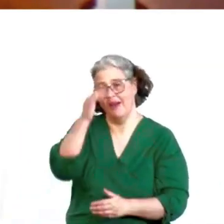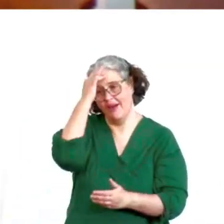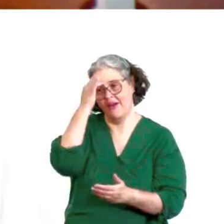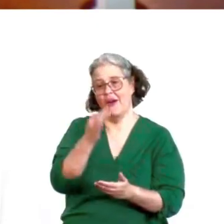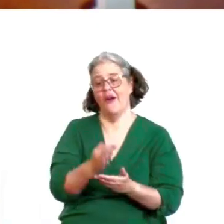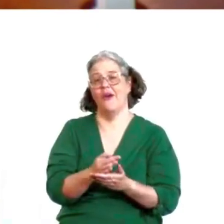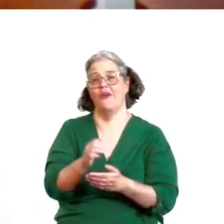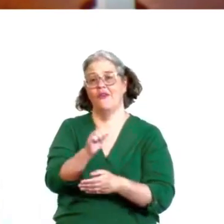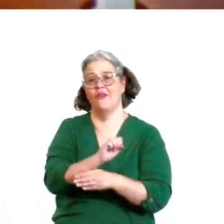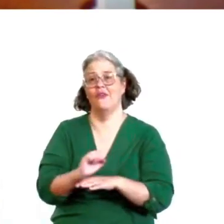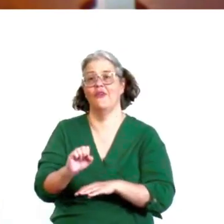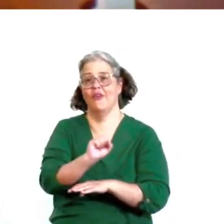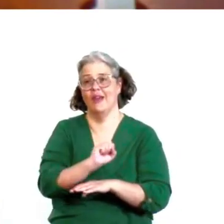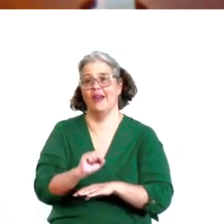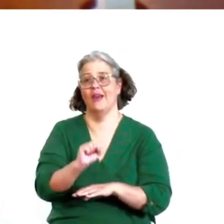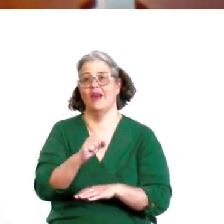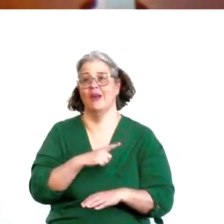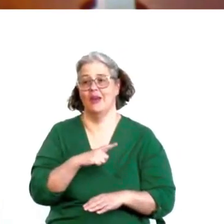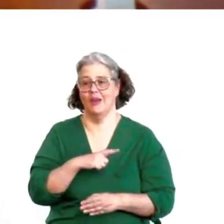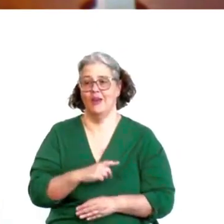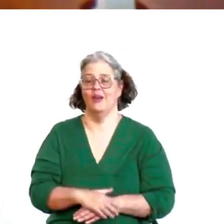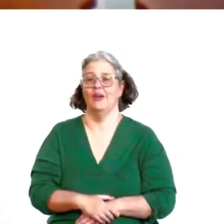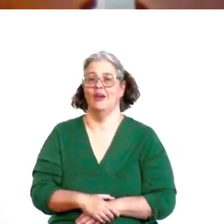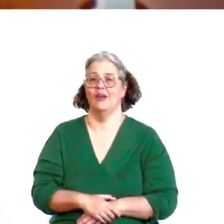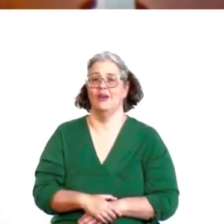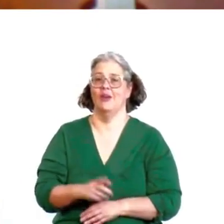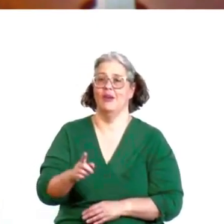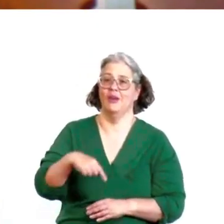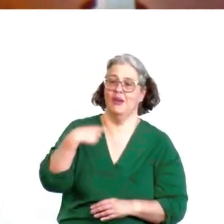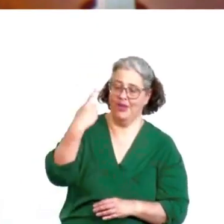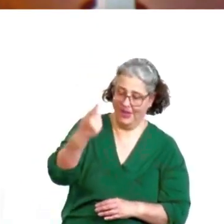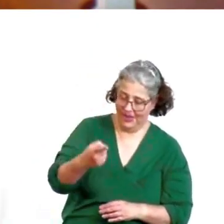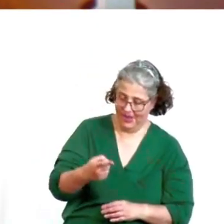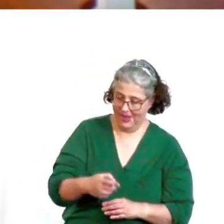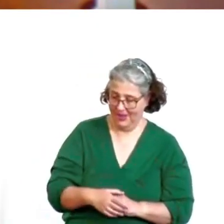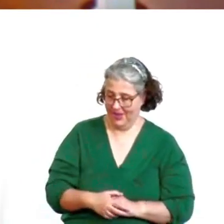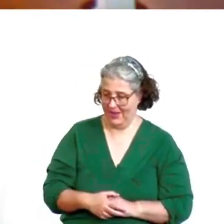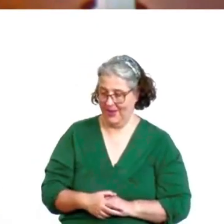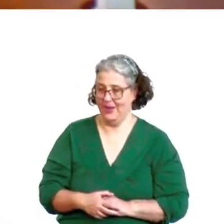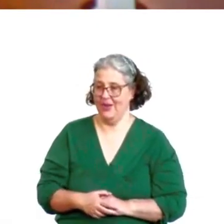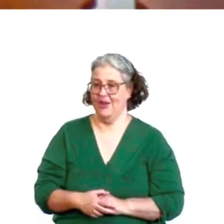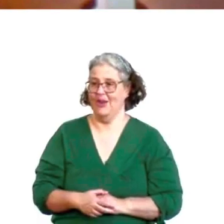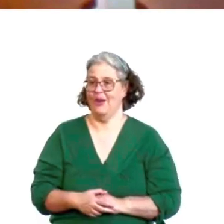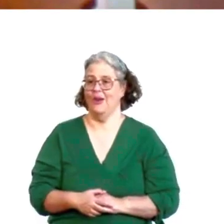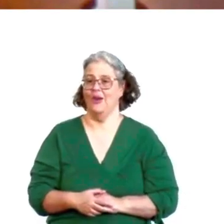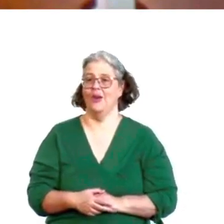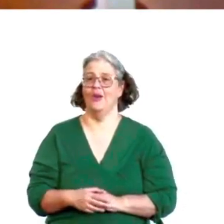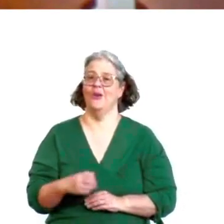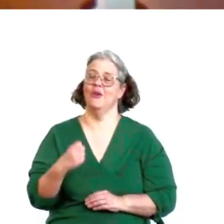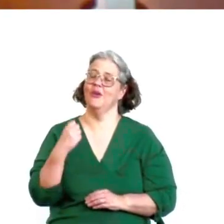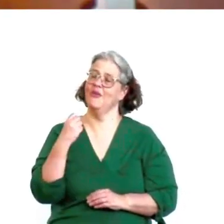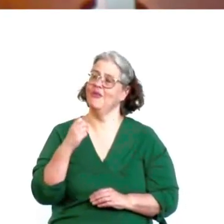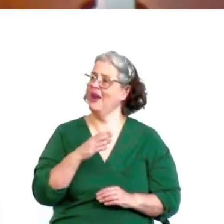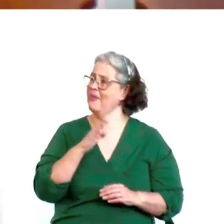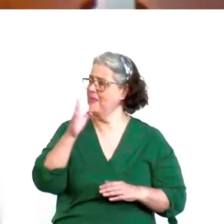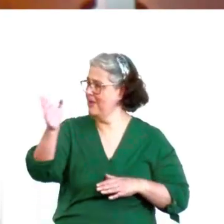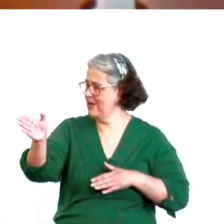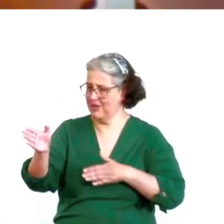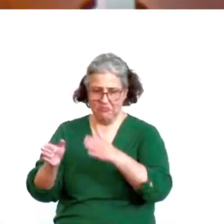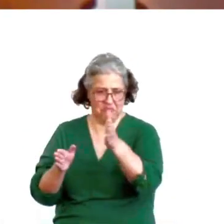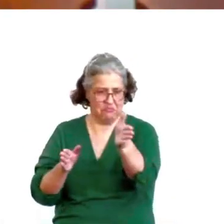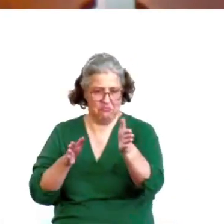vai compreender após a morte do seu pai e vai partir numa direção